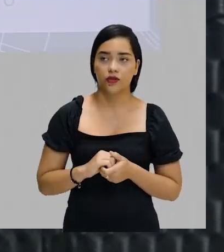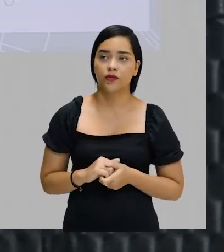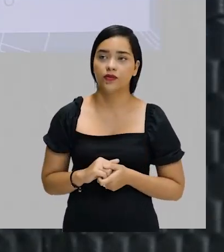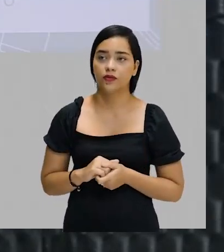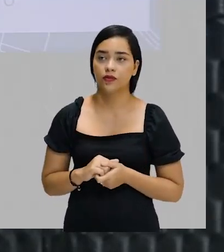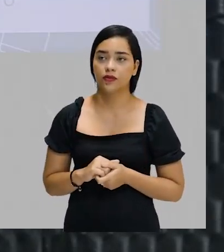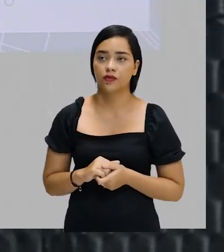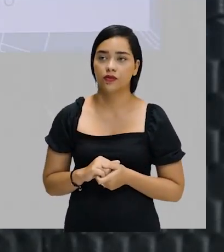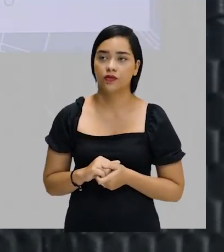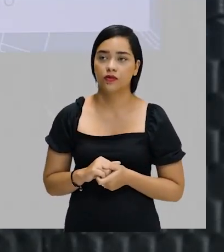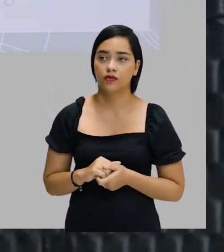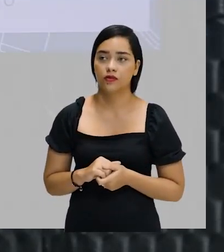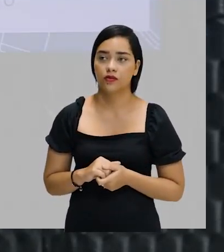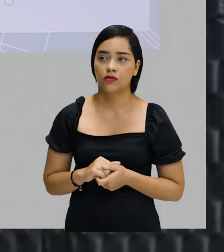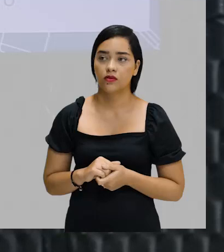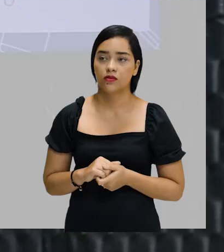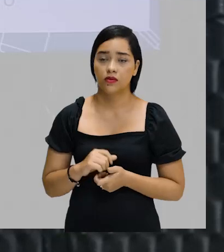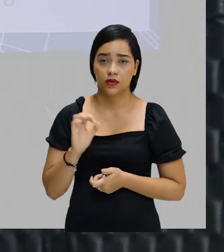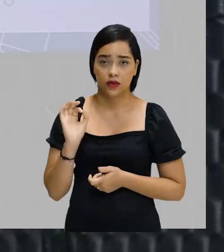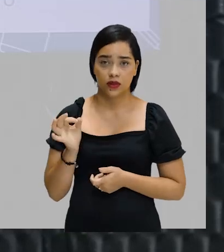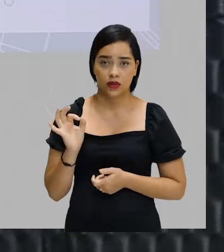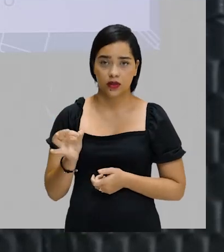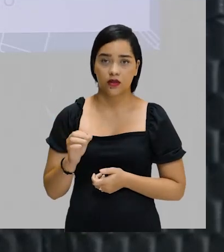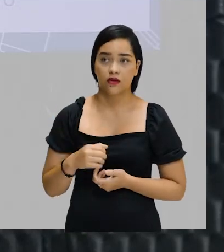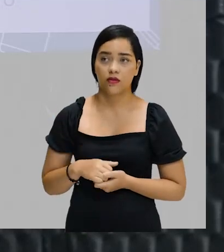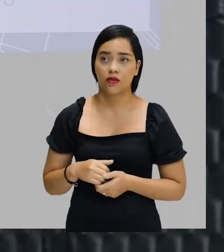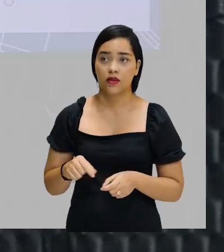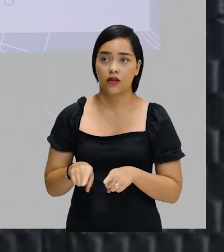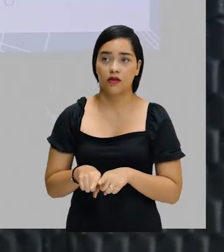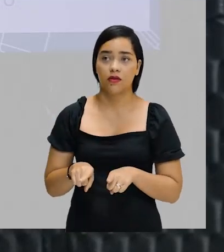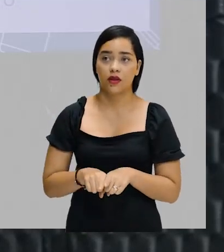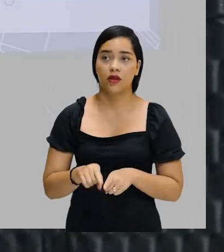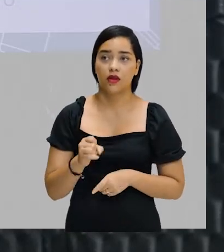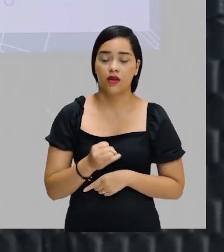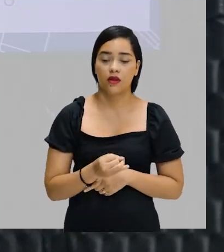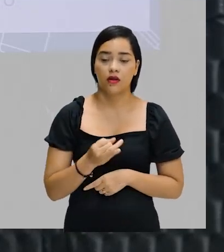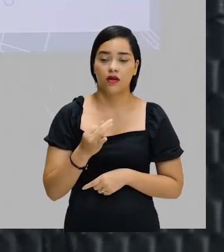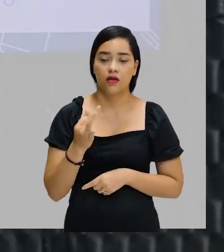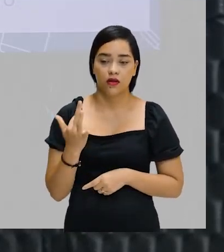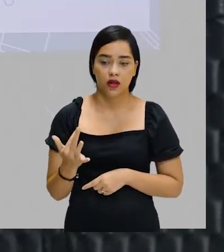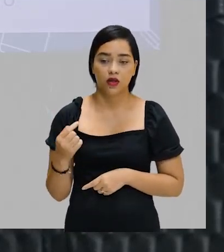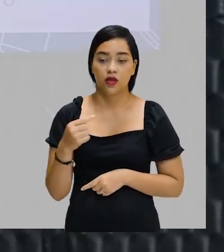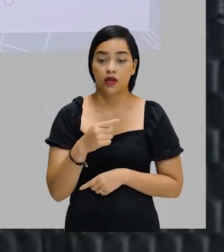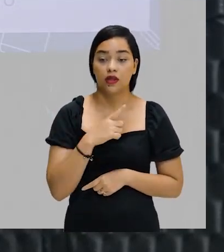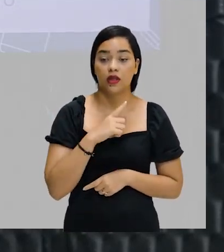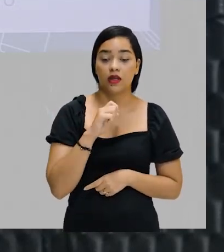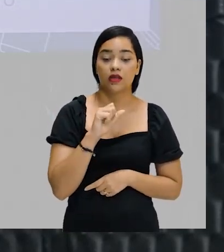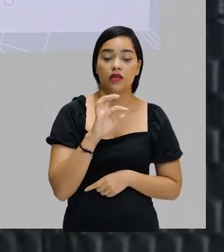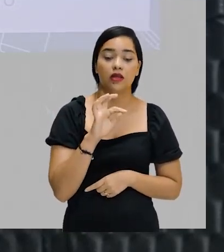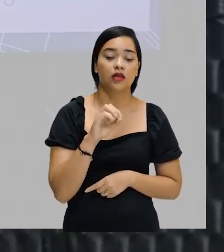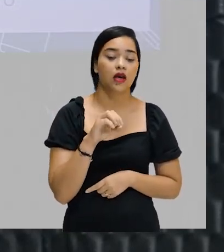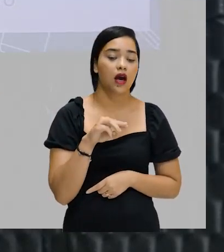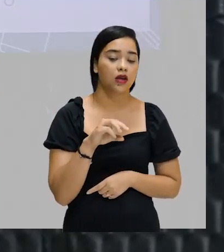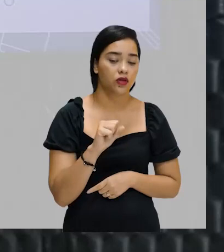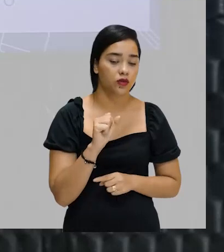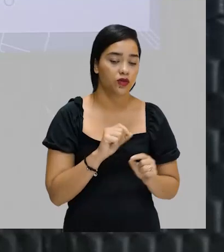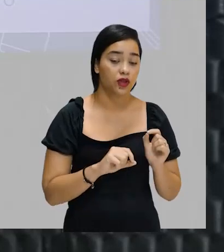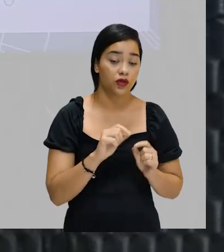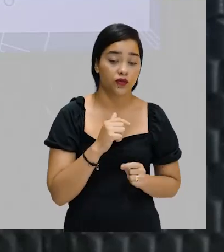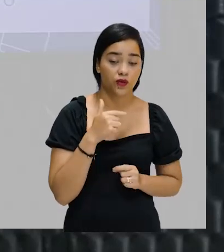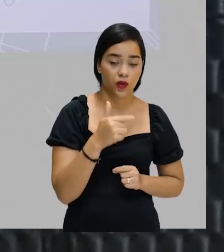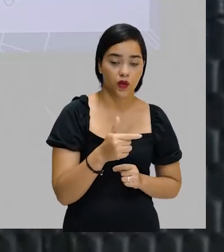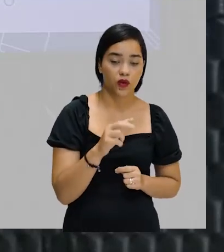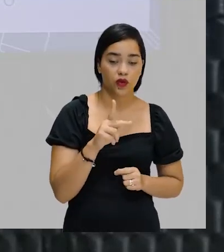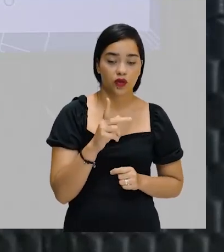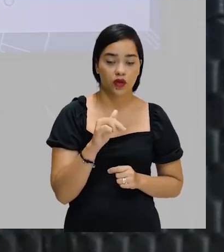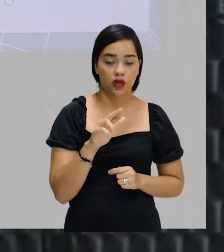Hidrogênio, oxigênio. Show de bola? E a quantidade desses átomos? São dois átomos de